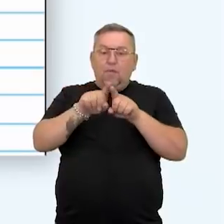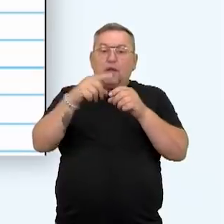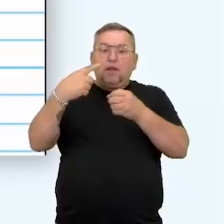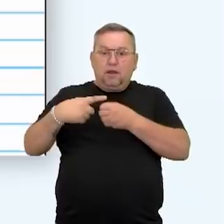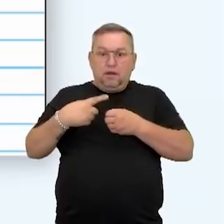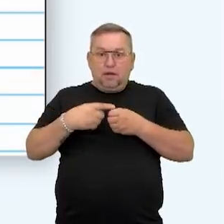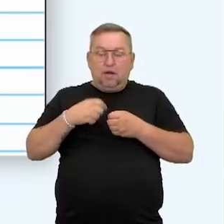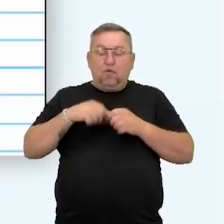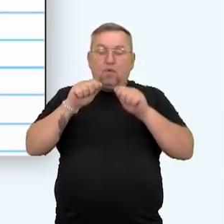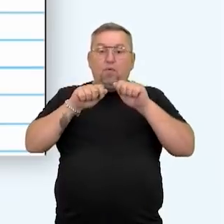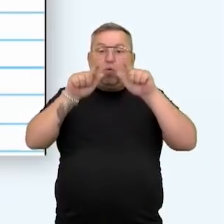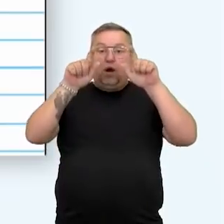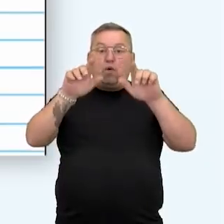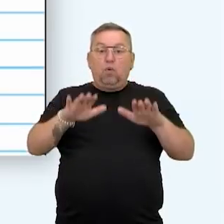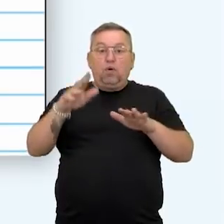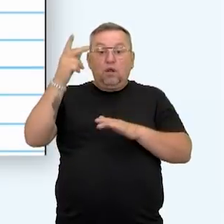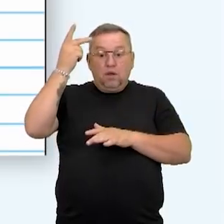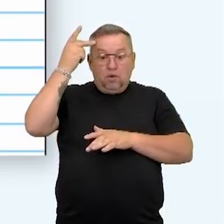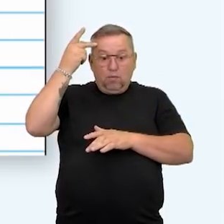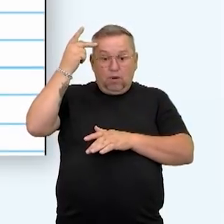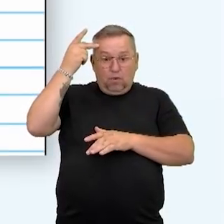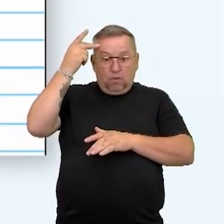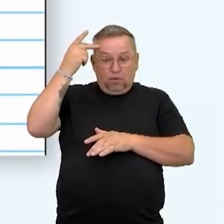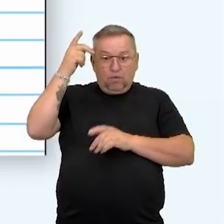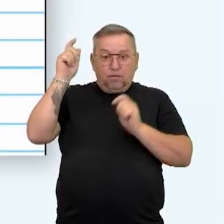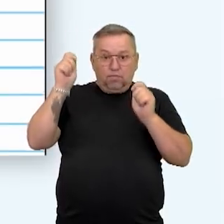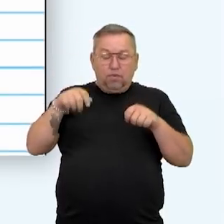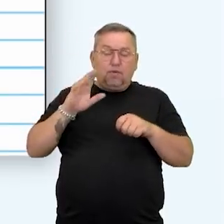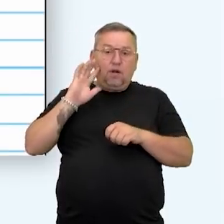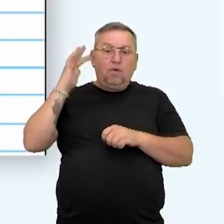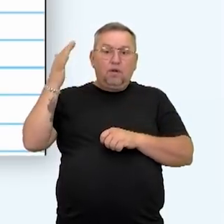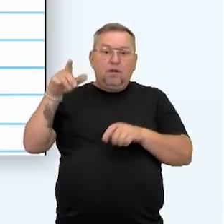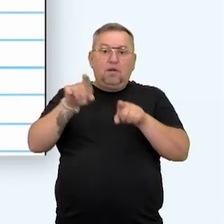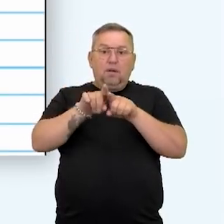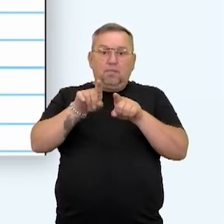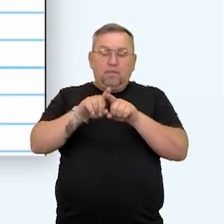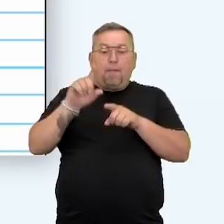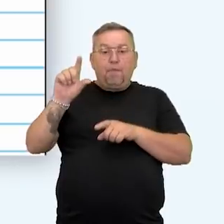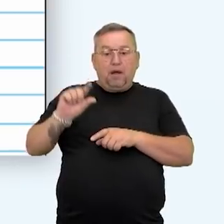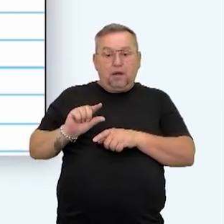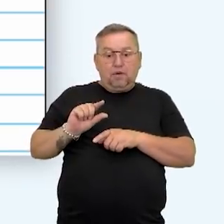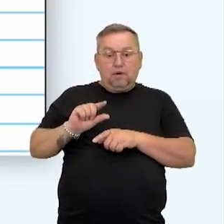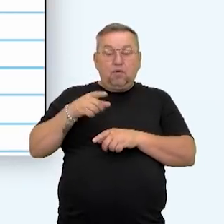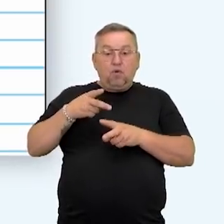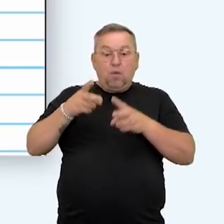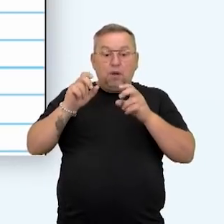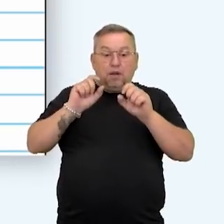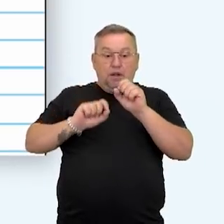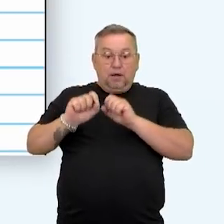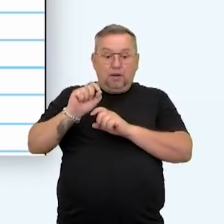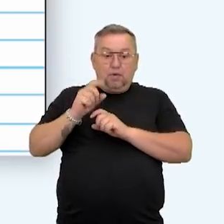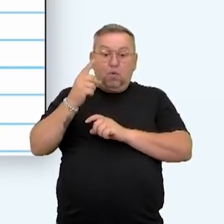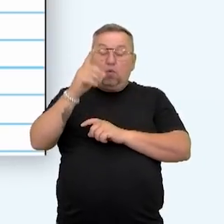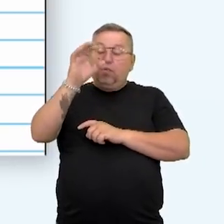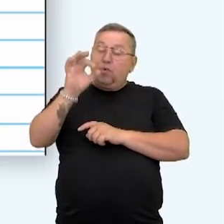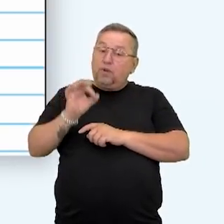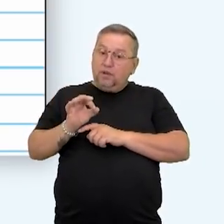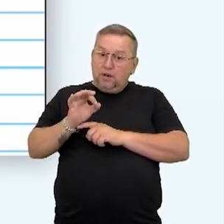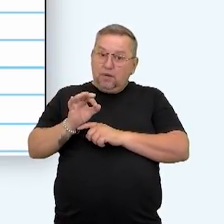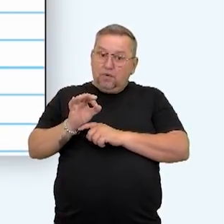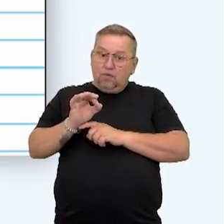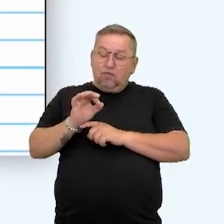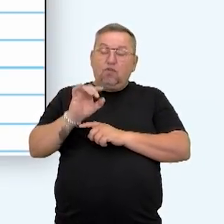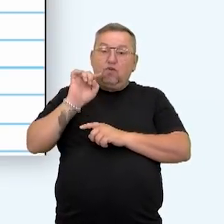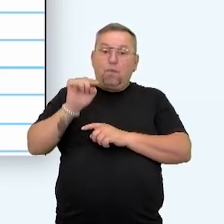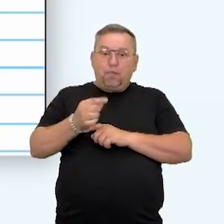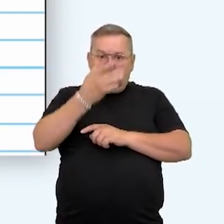populosas, como Guarulhos e São Paulo, o método anterior pode levar a índices baixos. Basta pensar que 1% de uma cidade de 1.000